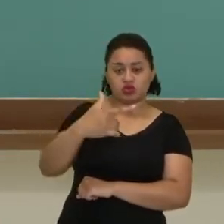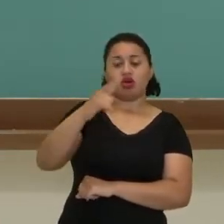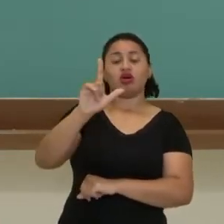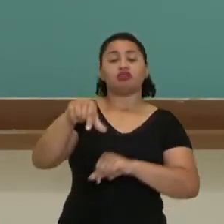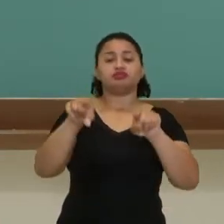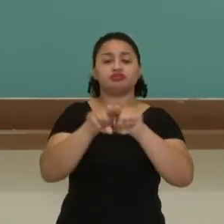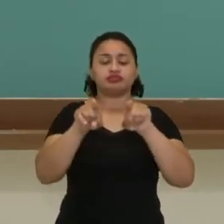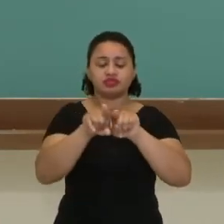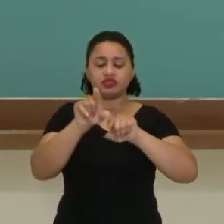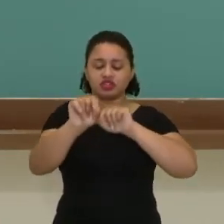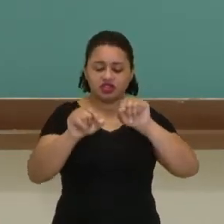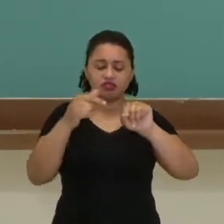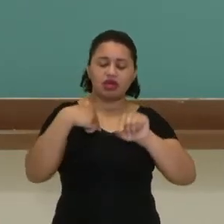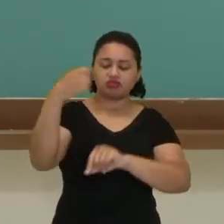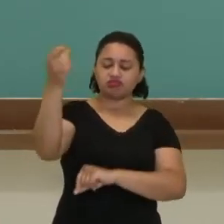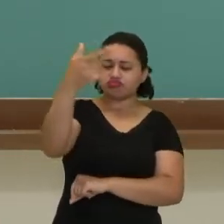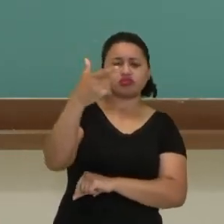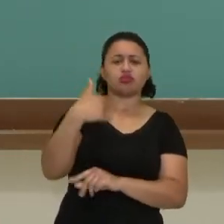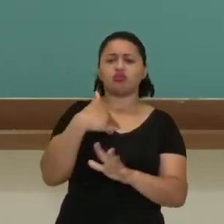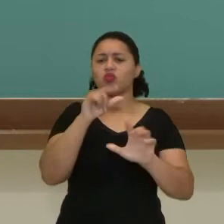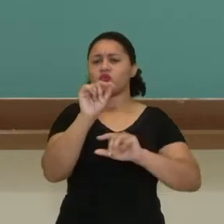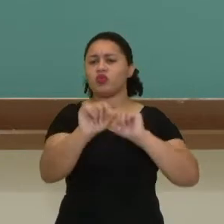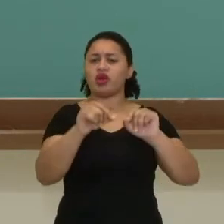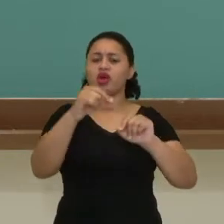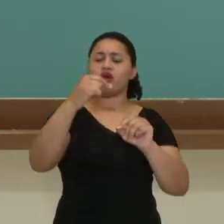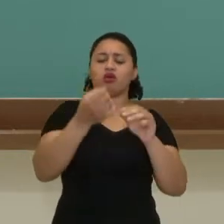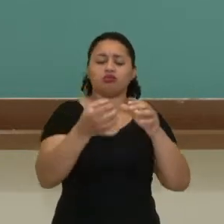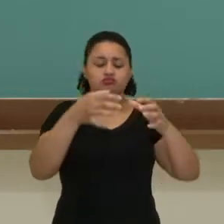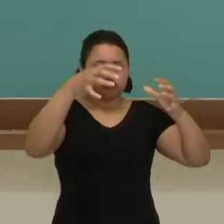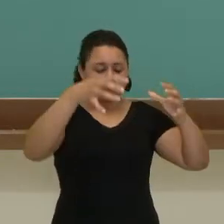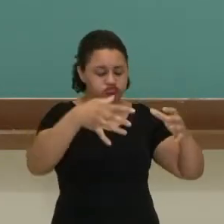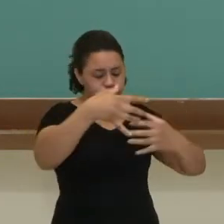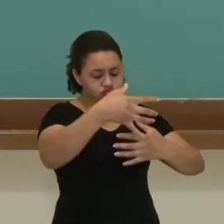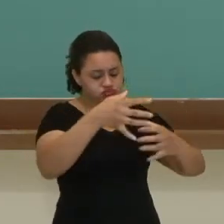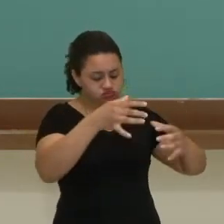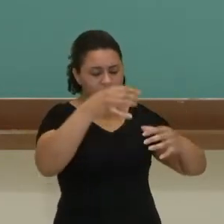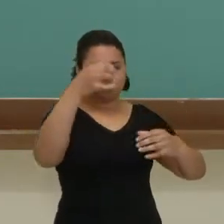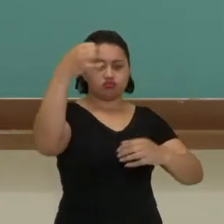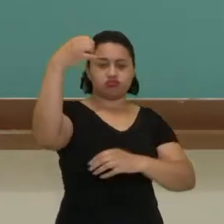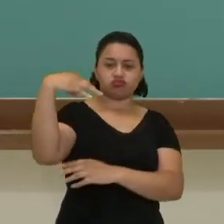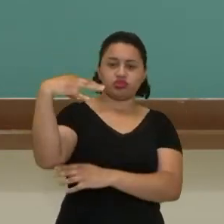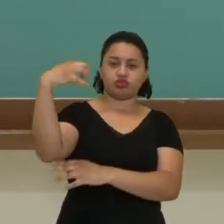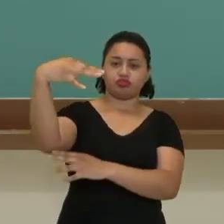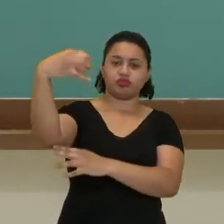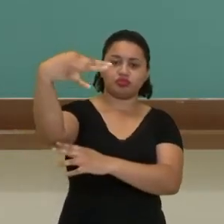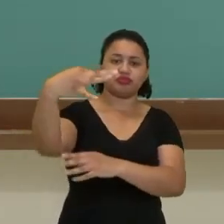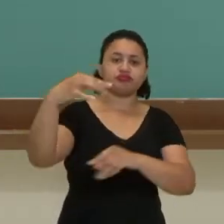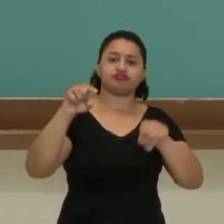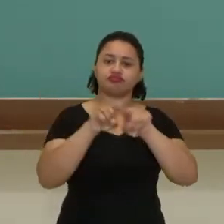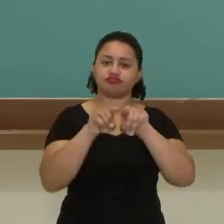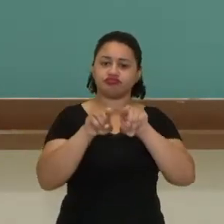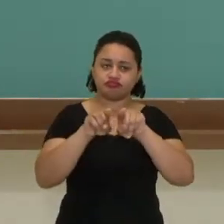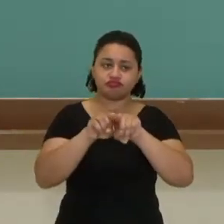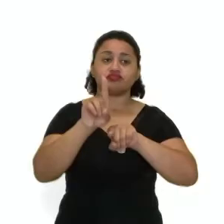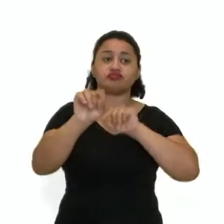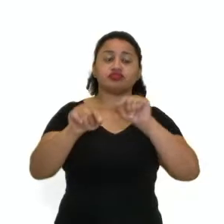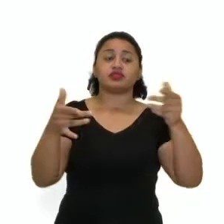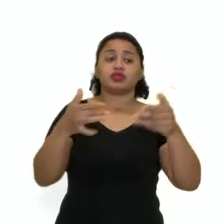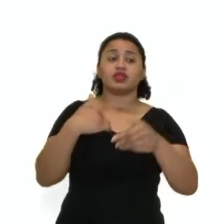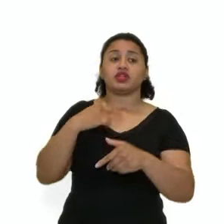reação também a luzes artificiais, como lamparinas, postes de luz e tudo mais. Então aqui a gente tem, por